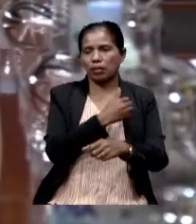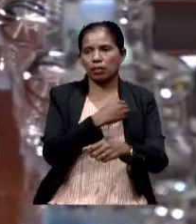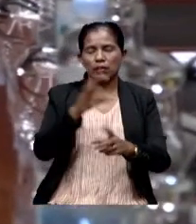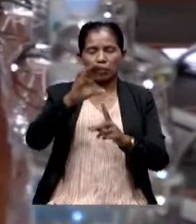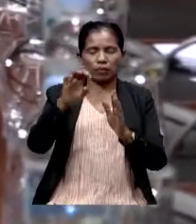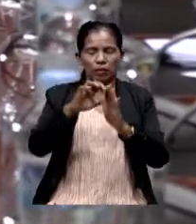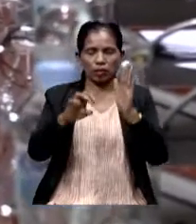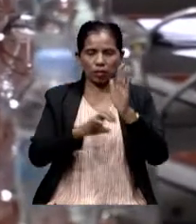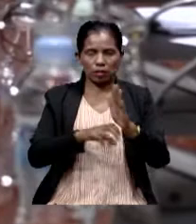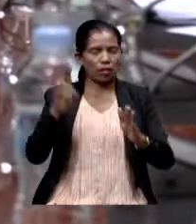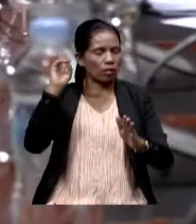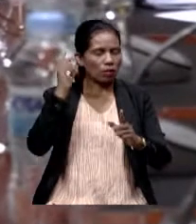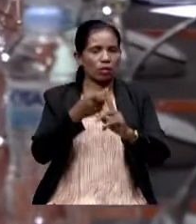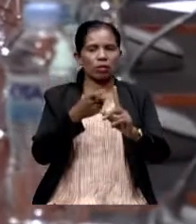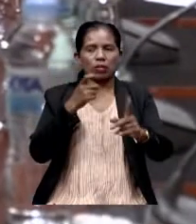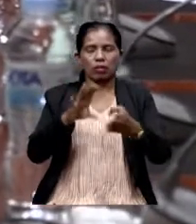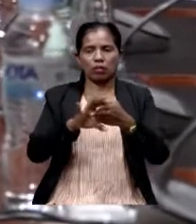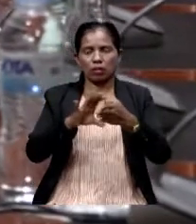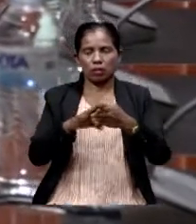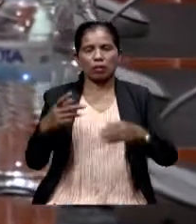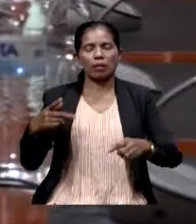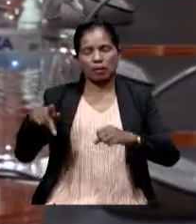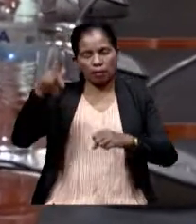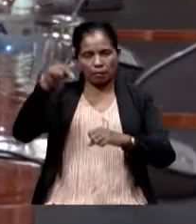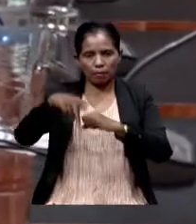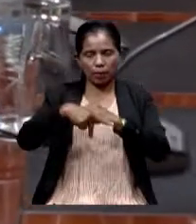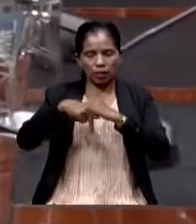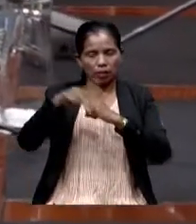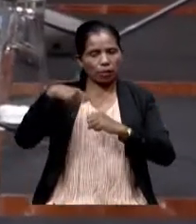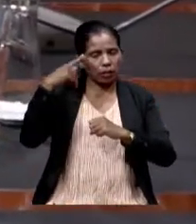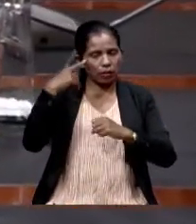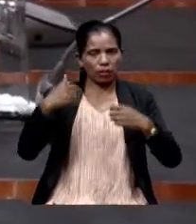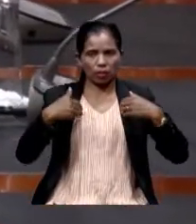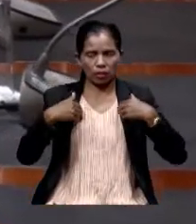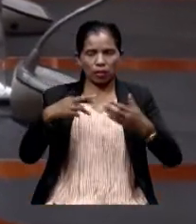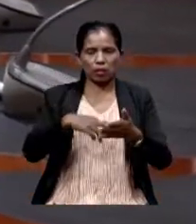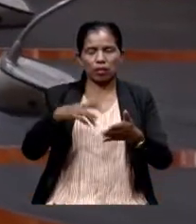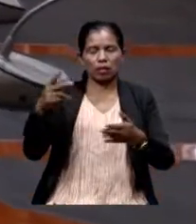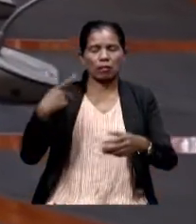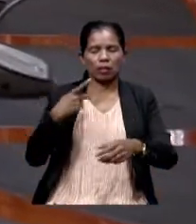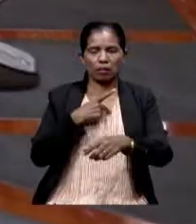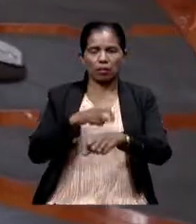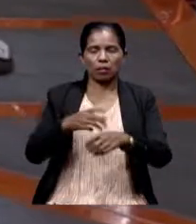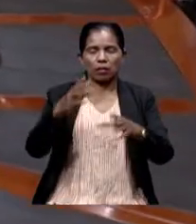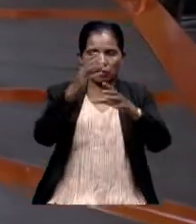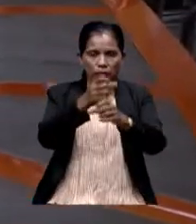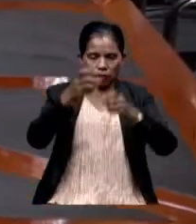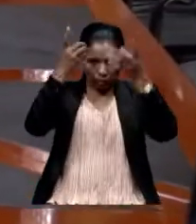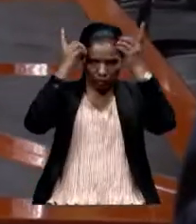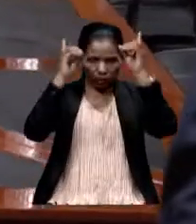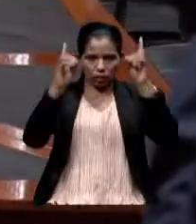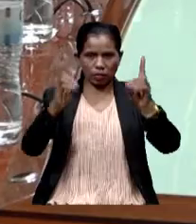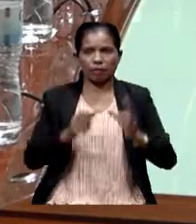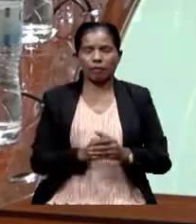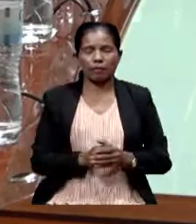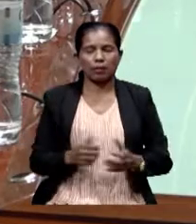Estado será na órgão eleitoral nomos partido político Sira, nebe e assento parlamentar molok foti decisão. Durante